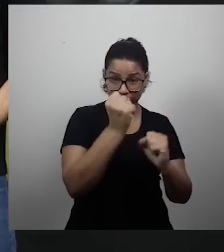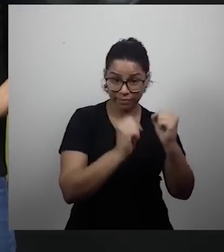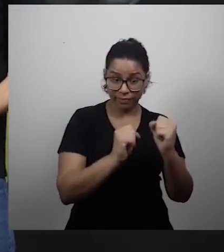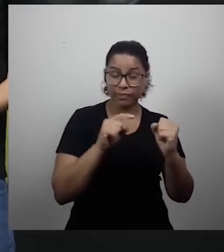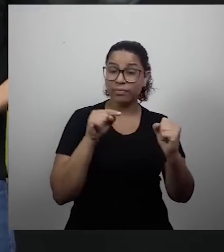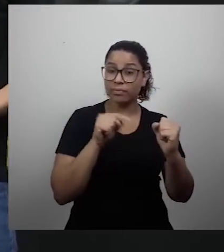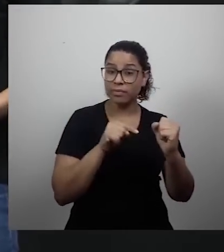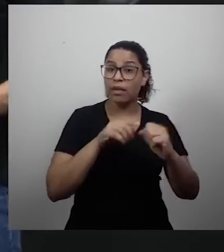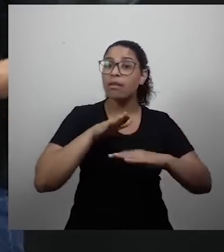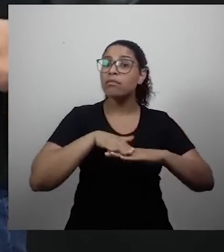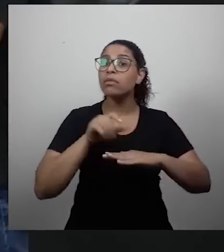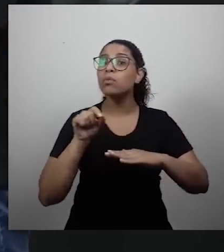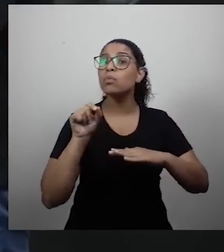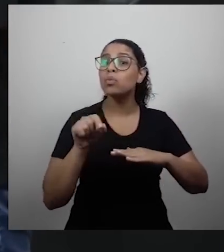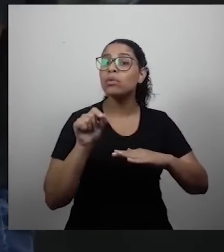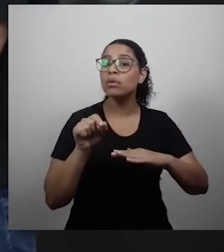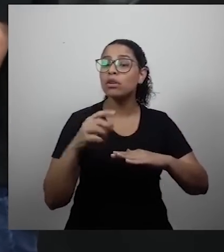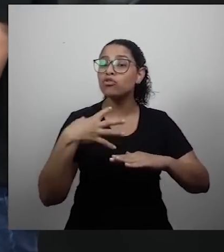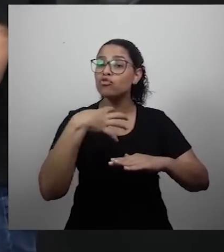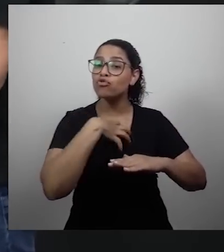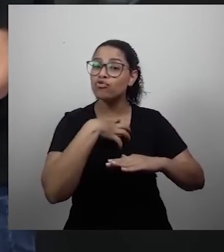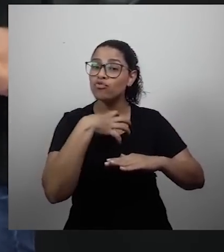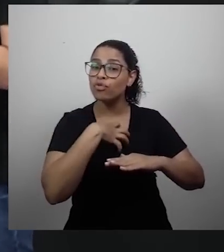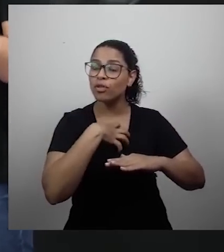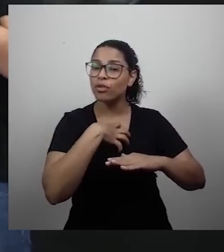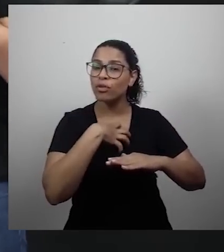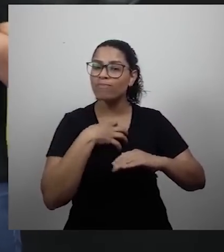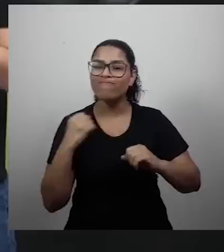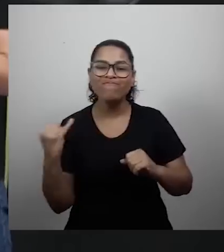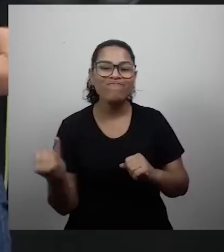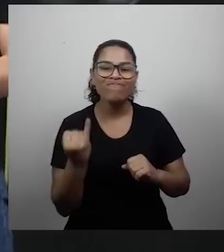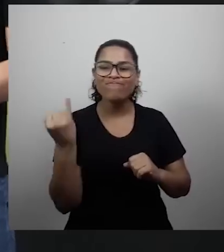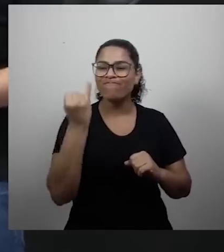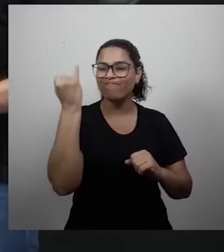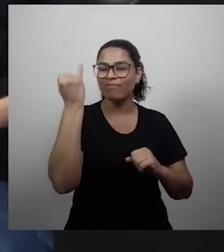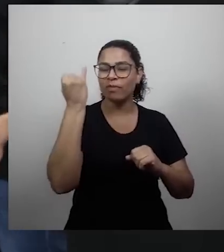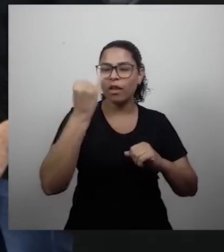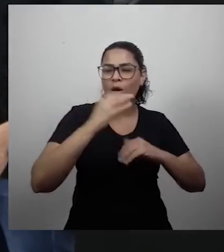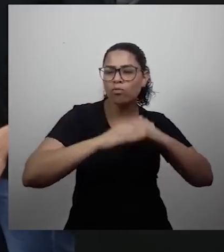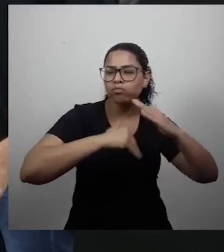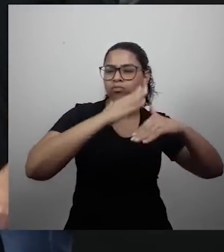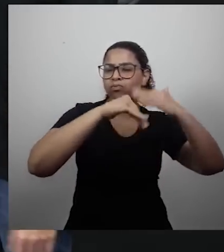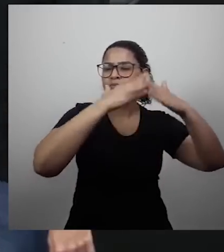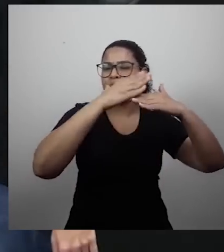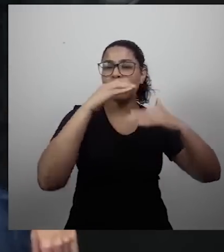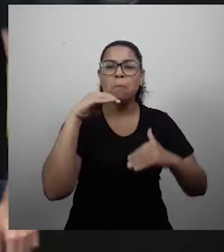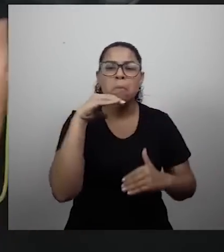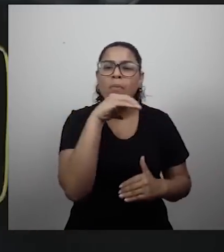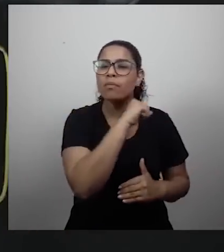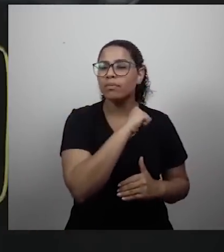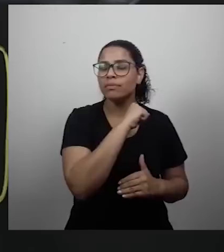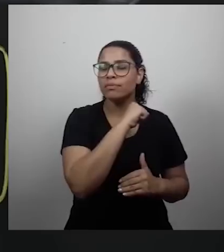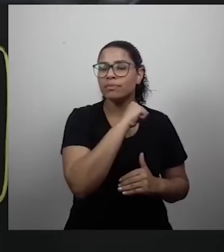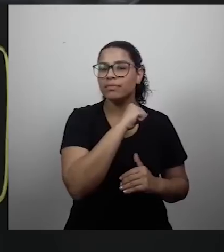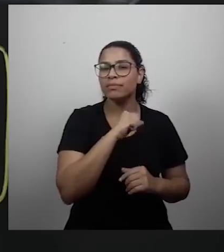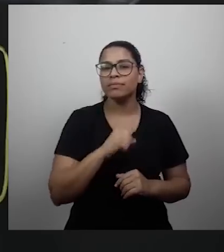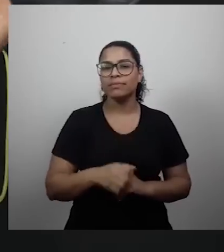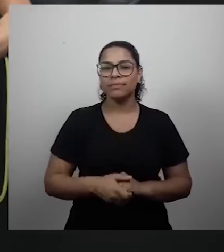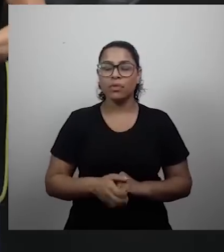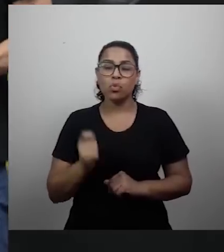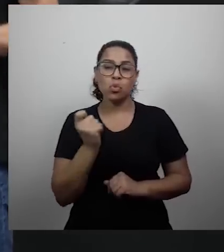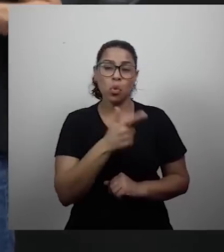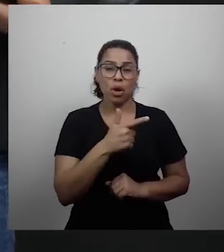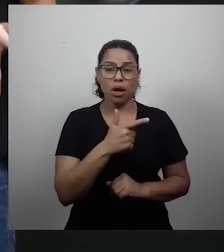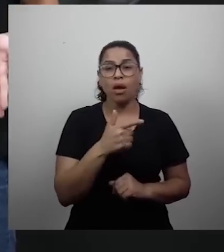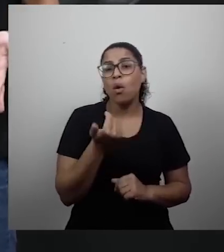produção fazem com que esse modelo industrial seja muito mais produtivo do que a manufatura ou o artesanato. Quer